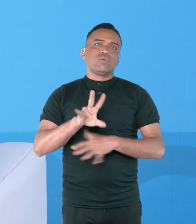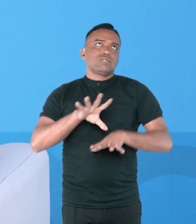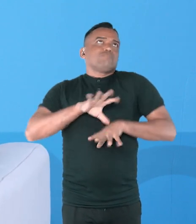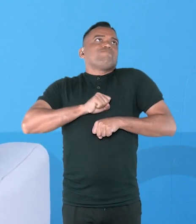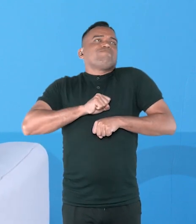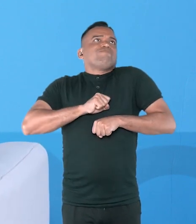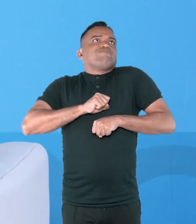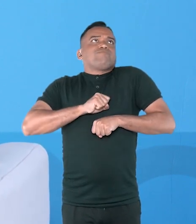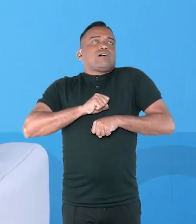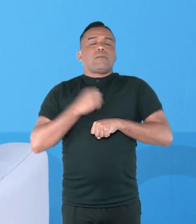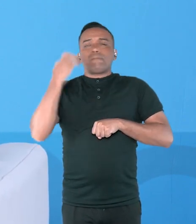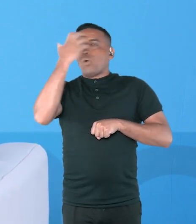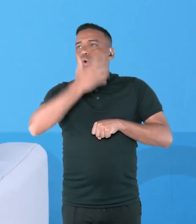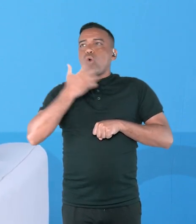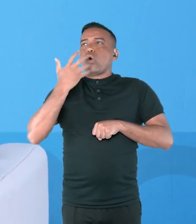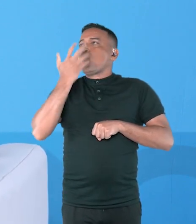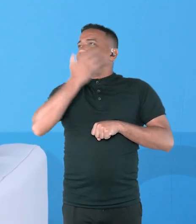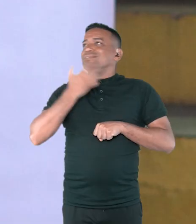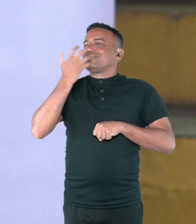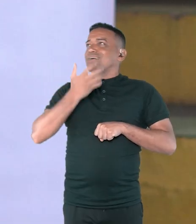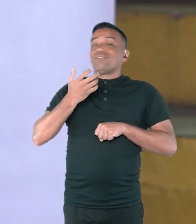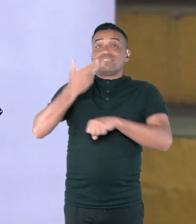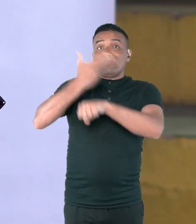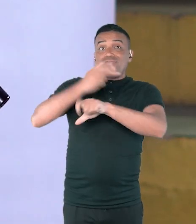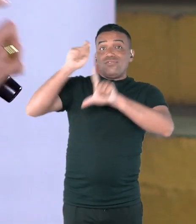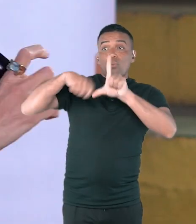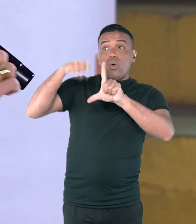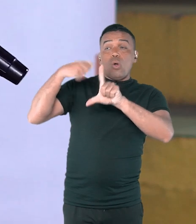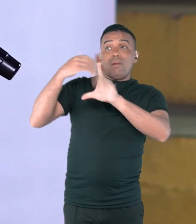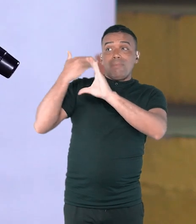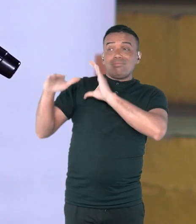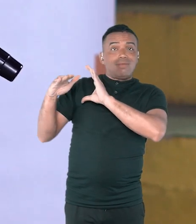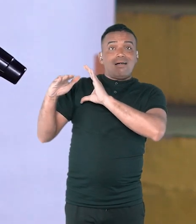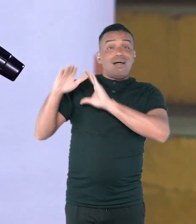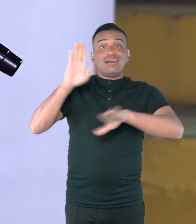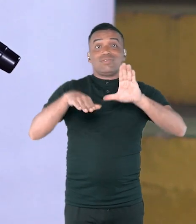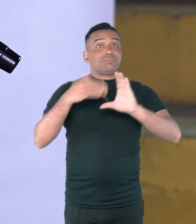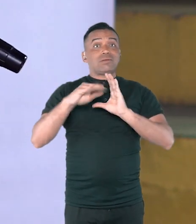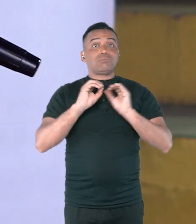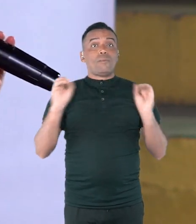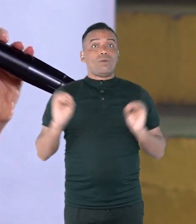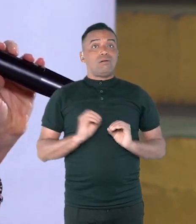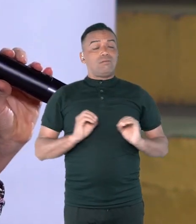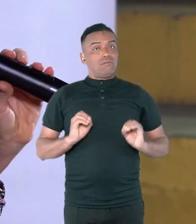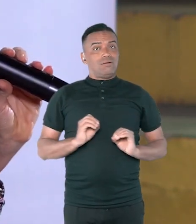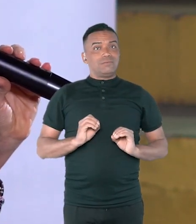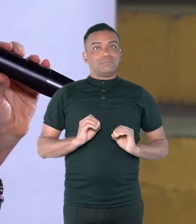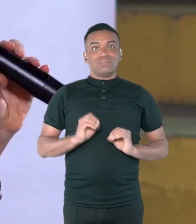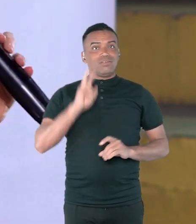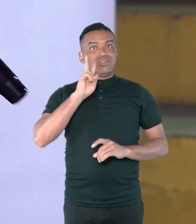viu a música que te toca tanto, que te lembra da tua amiga, você filmou para mandar para sua amiga, às vezes você nem